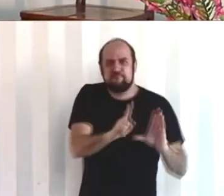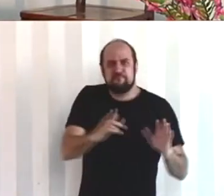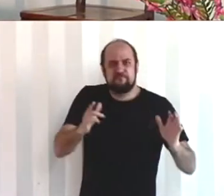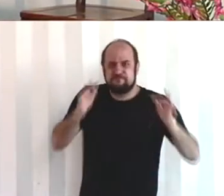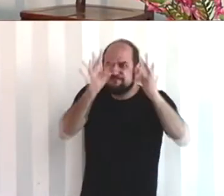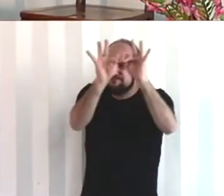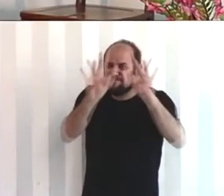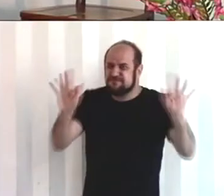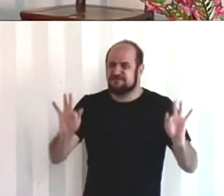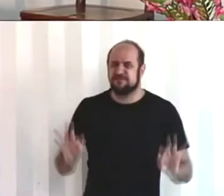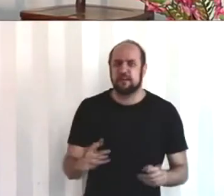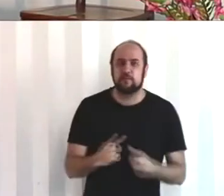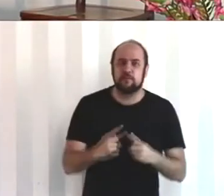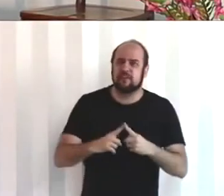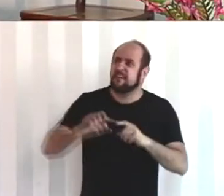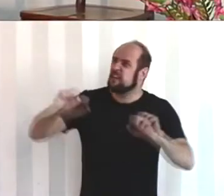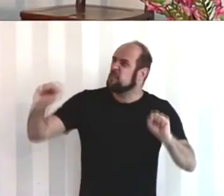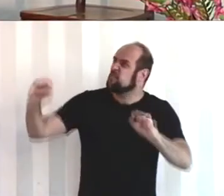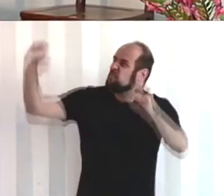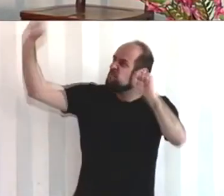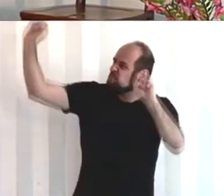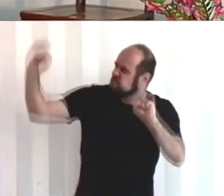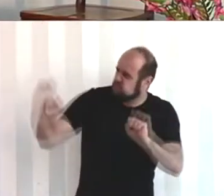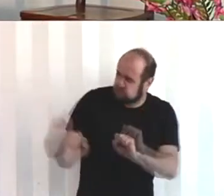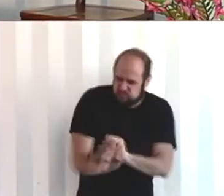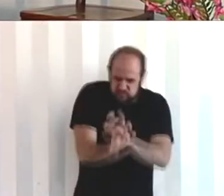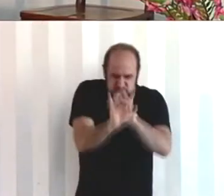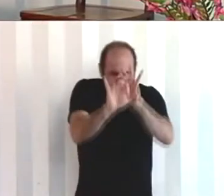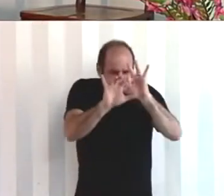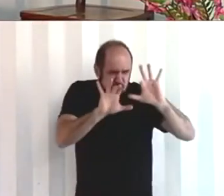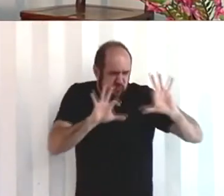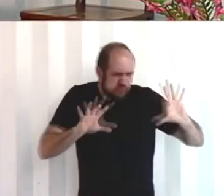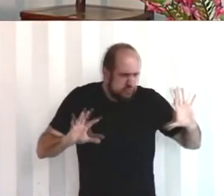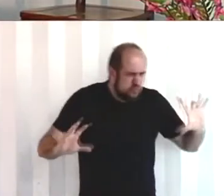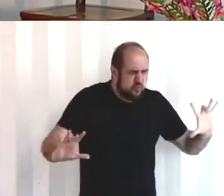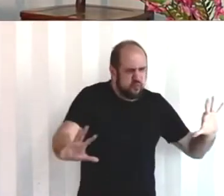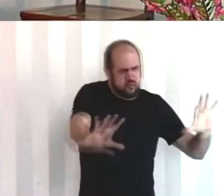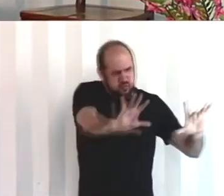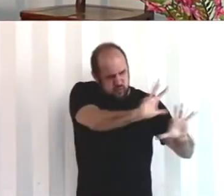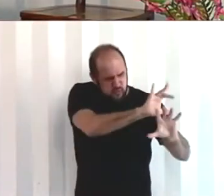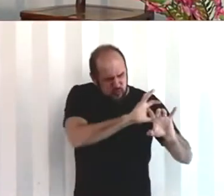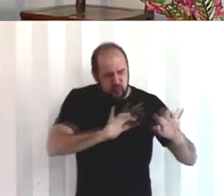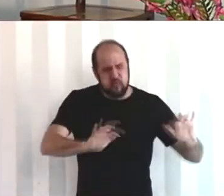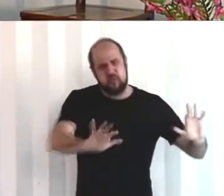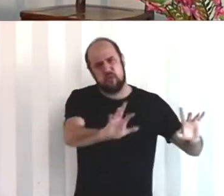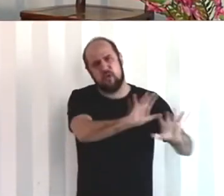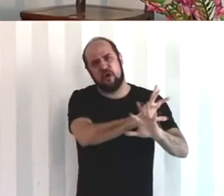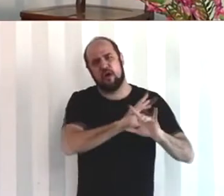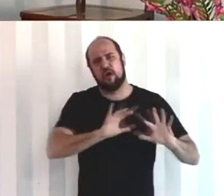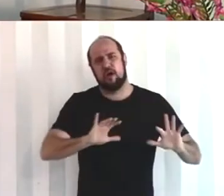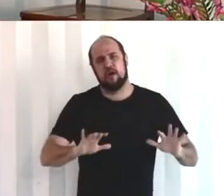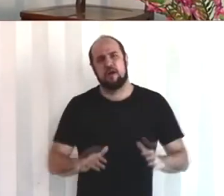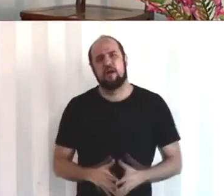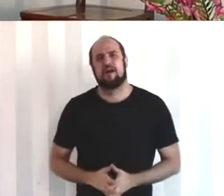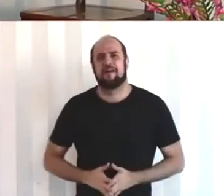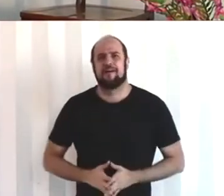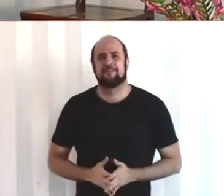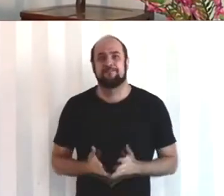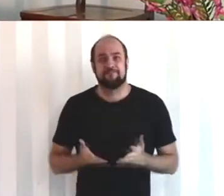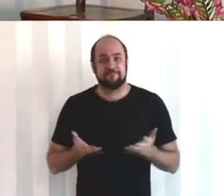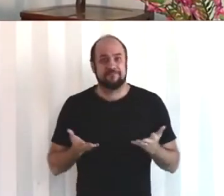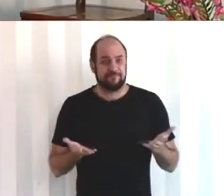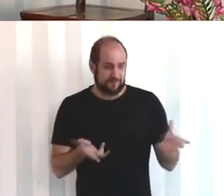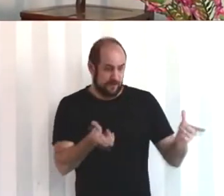porque a glória do Senhor tinha enchido a casa do Senhor. Mais uma vez, o que torna aquele